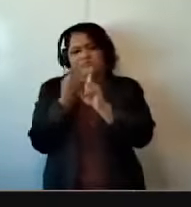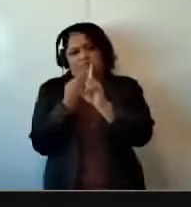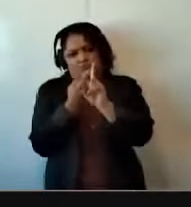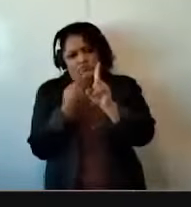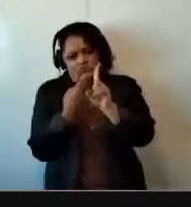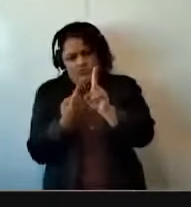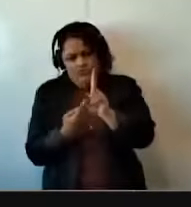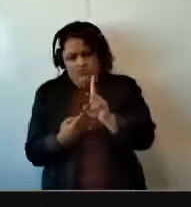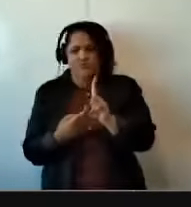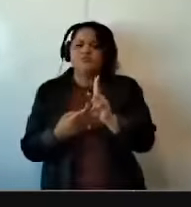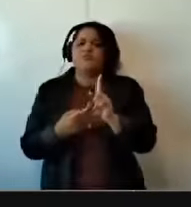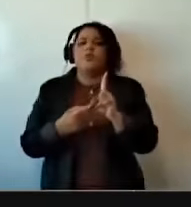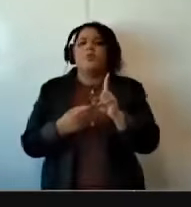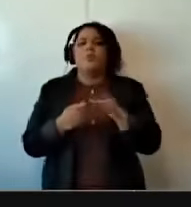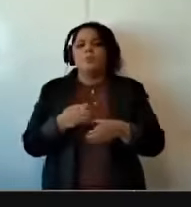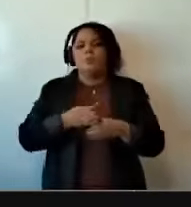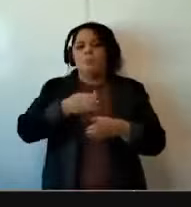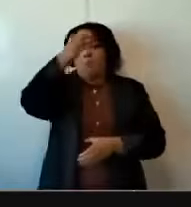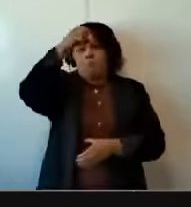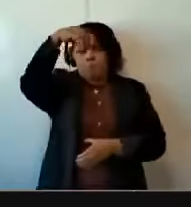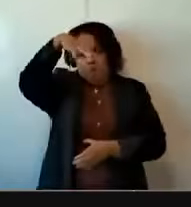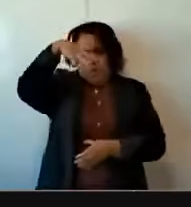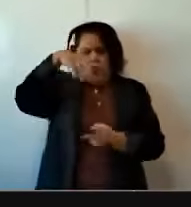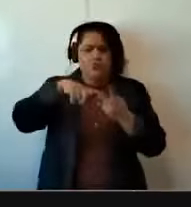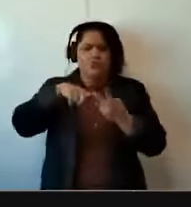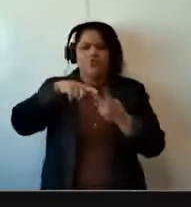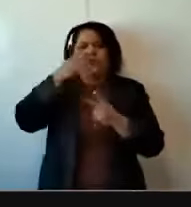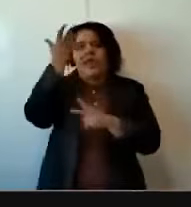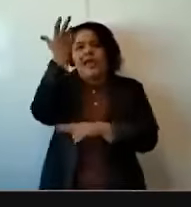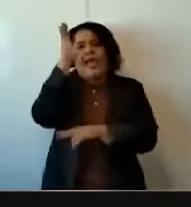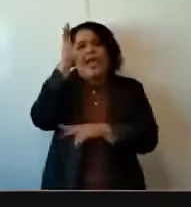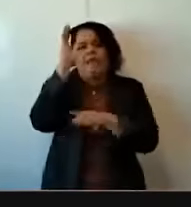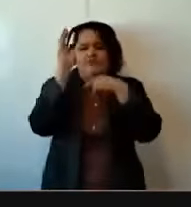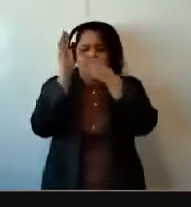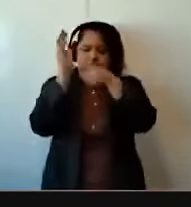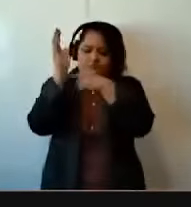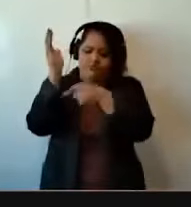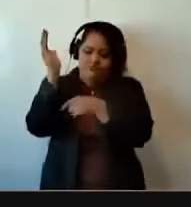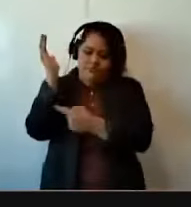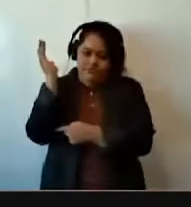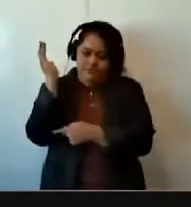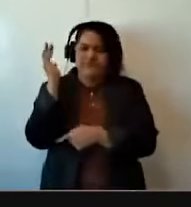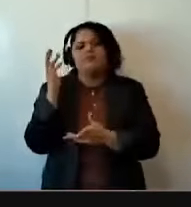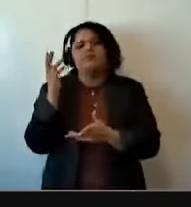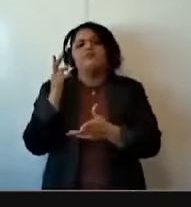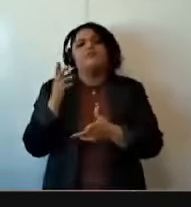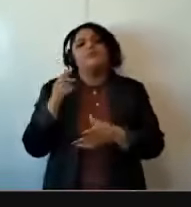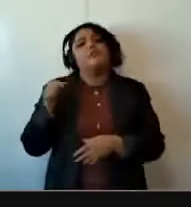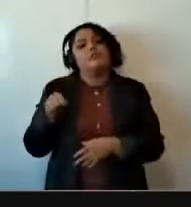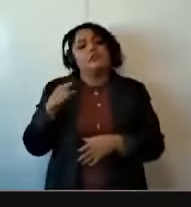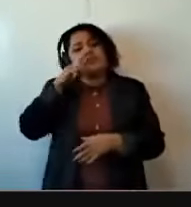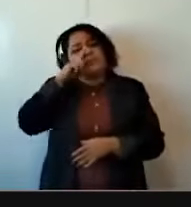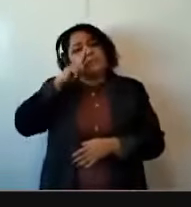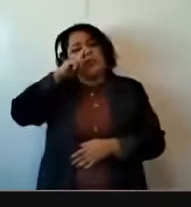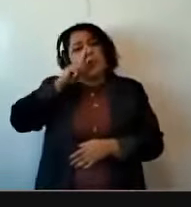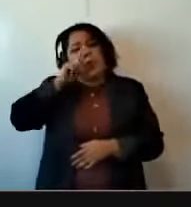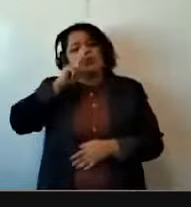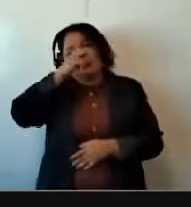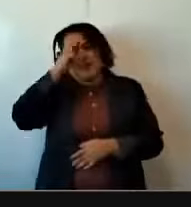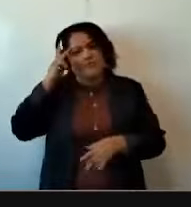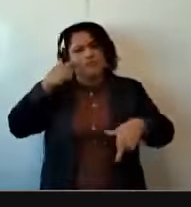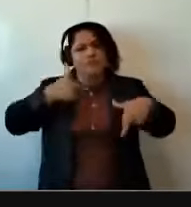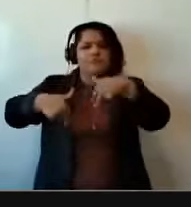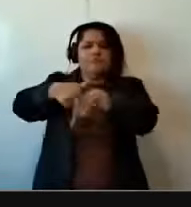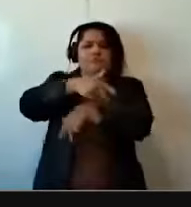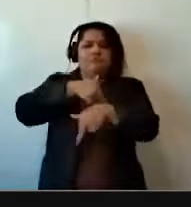árvores, trazendo, de fato, riscos para quem transita pelas nossas ruas. Imagina aí uma pessoa mais